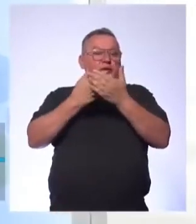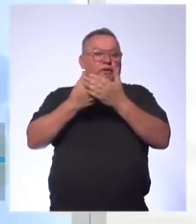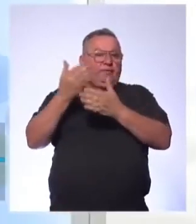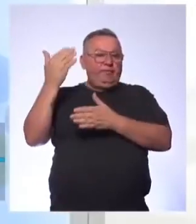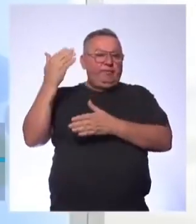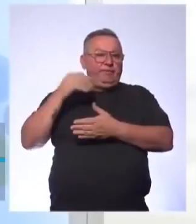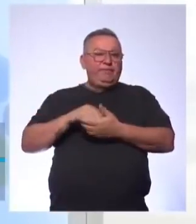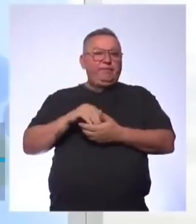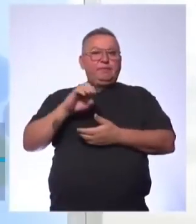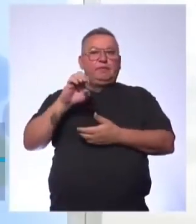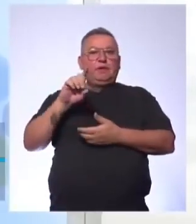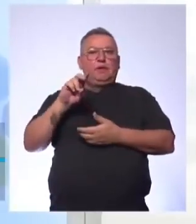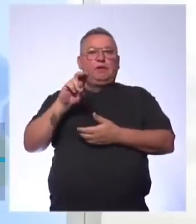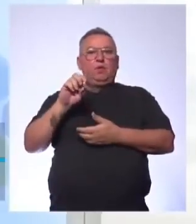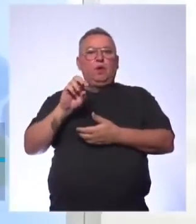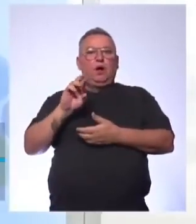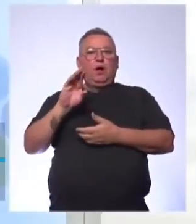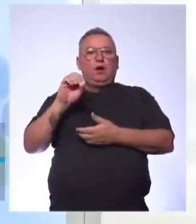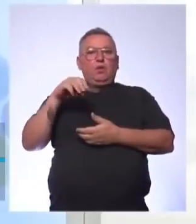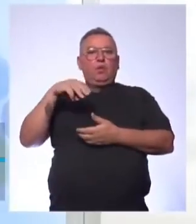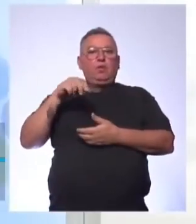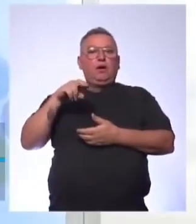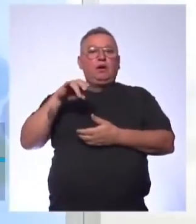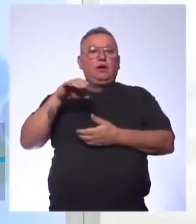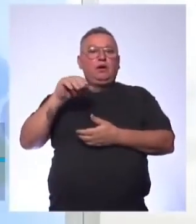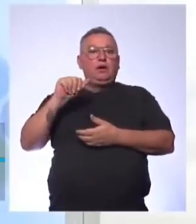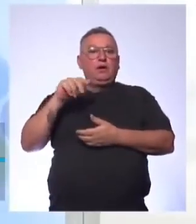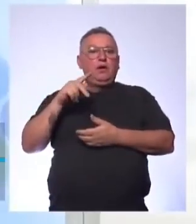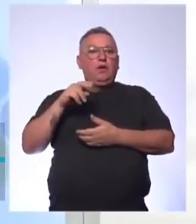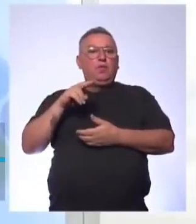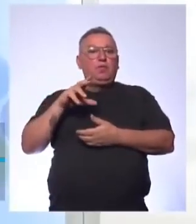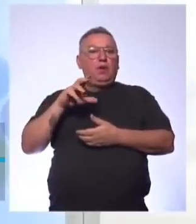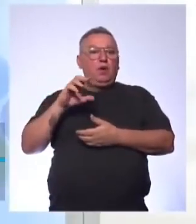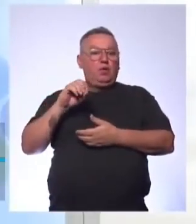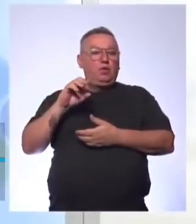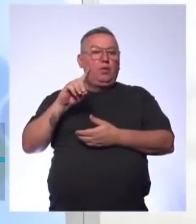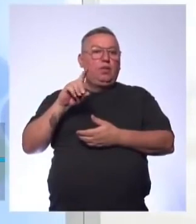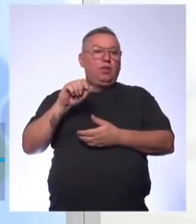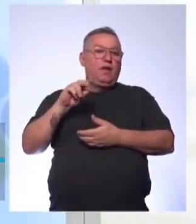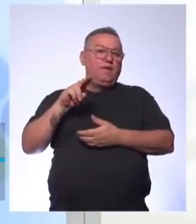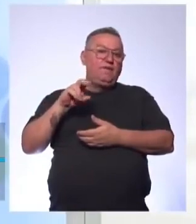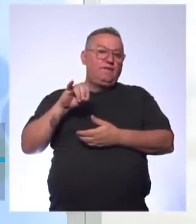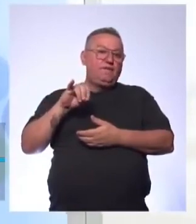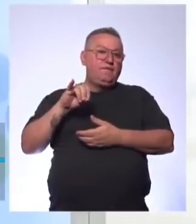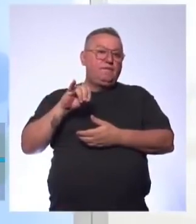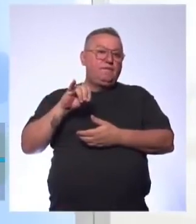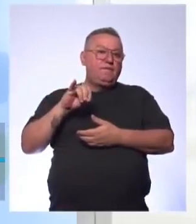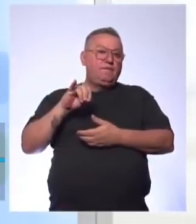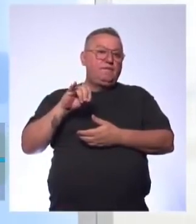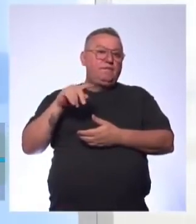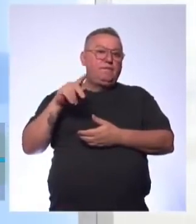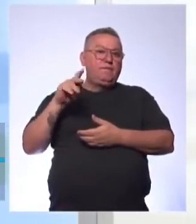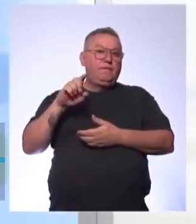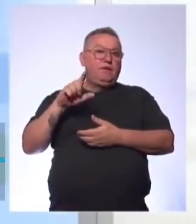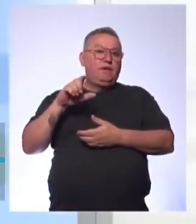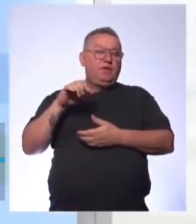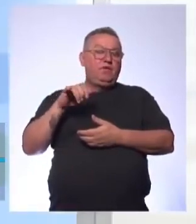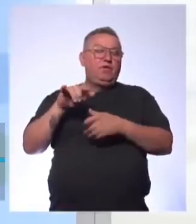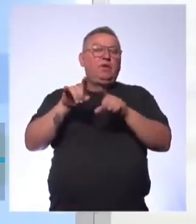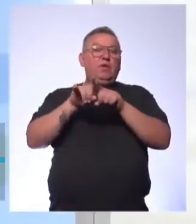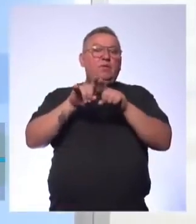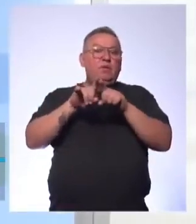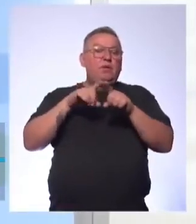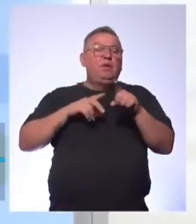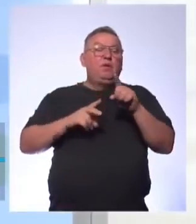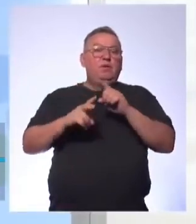passada. O Eduardo Rafael, a Mariana Nunes, o Paulo Augusto, o Davi Santos, a Kate Vini, dizendo que